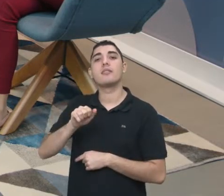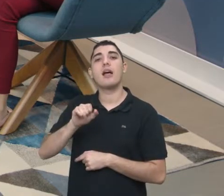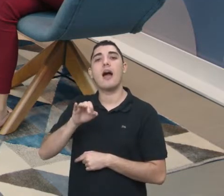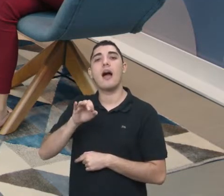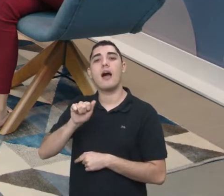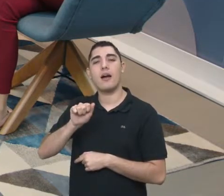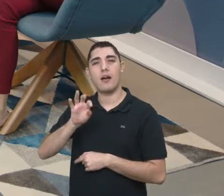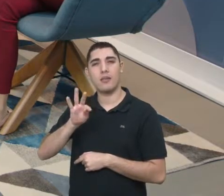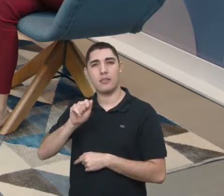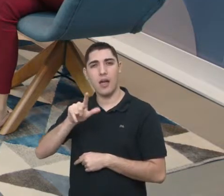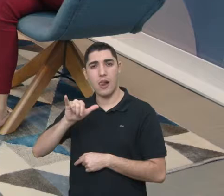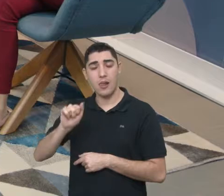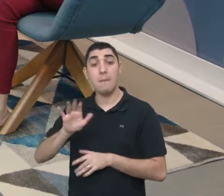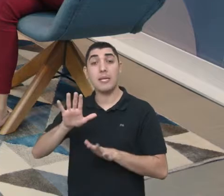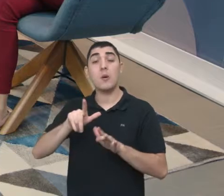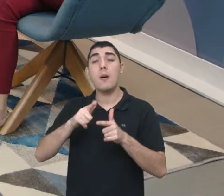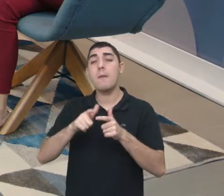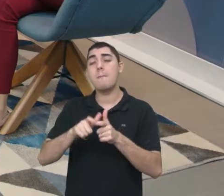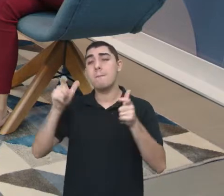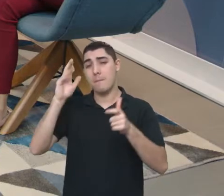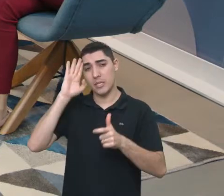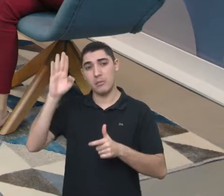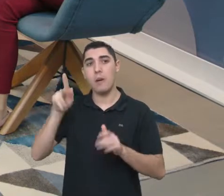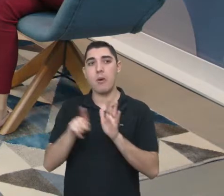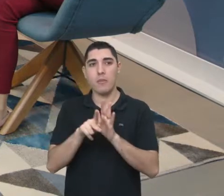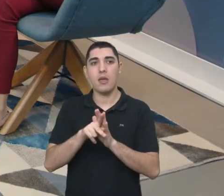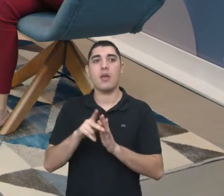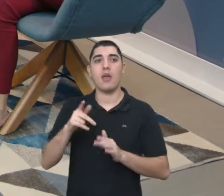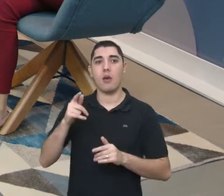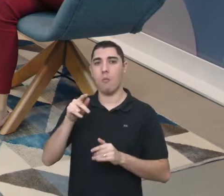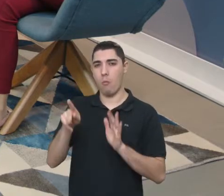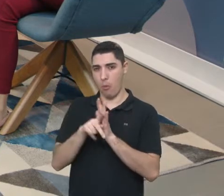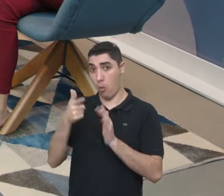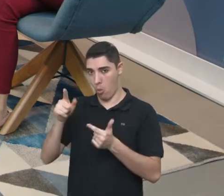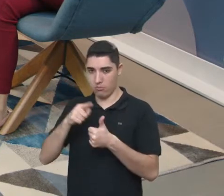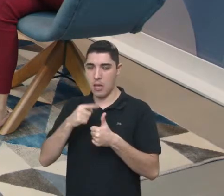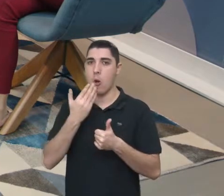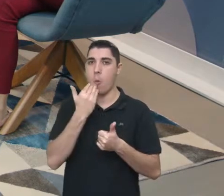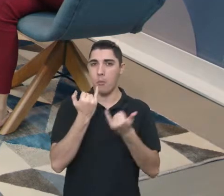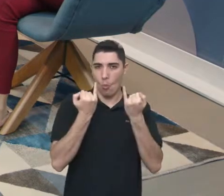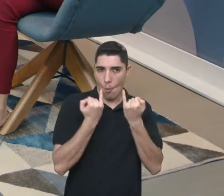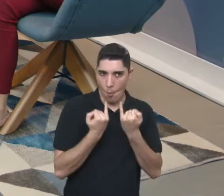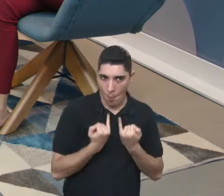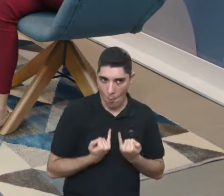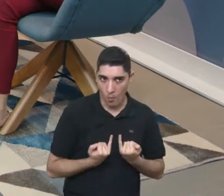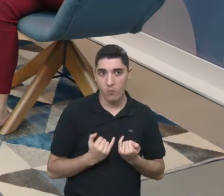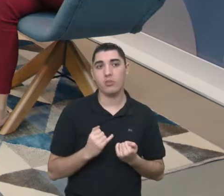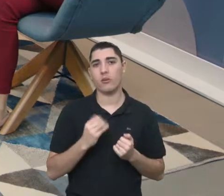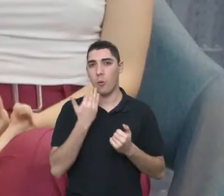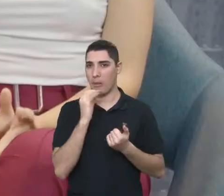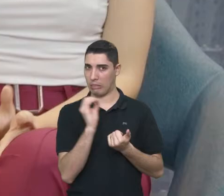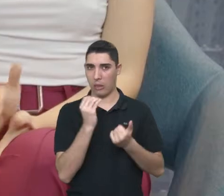os principais? Porque talvez a anorexia e bulimia são as mais conhecidas, né? Isso.